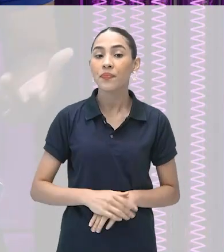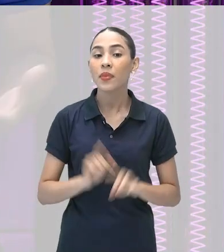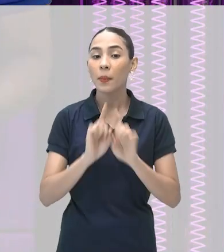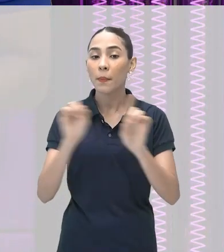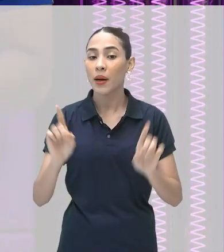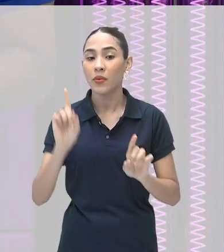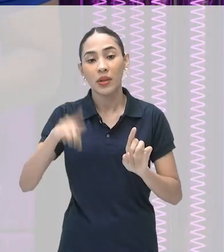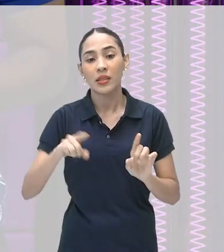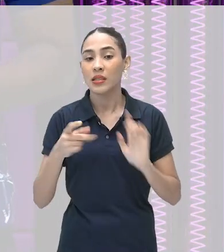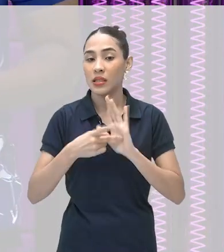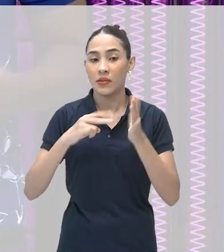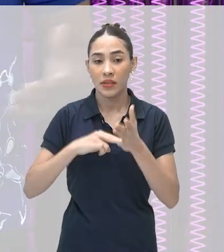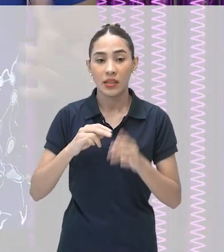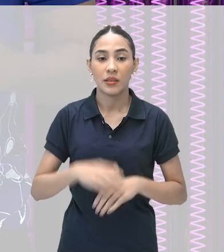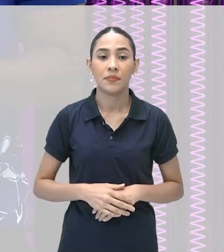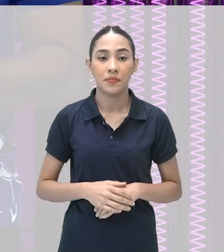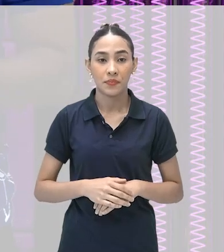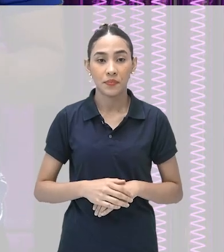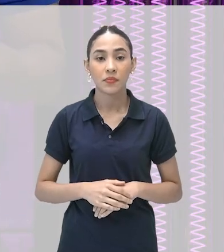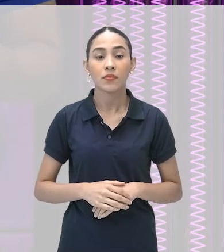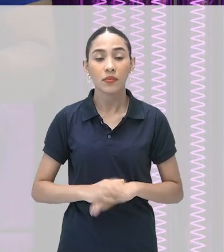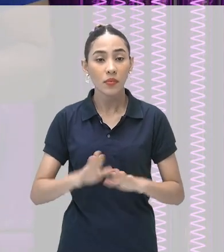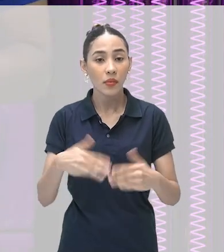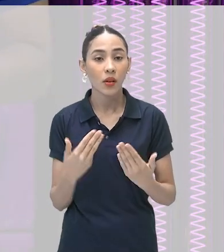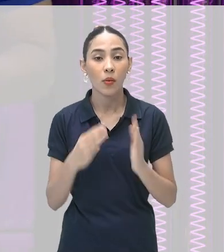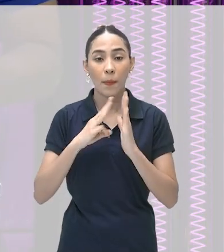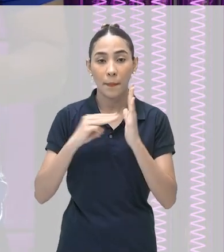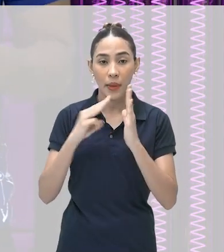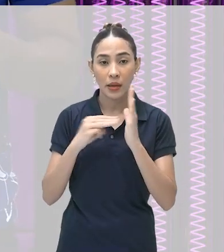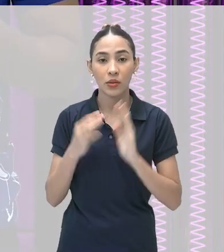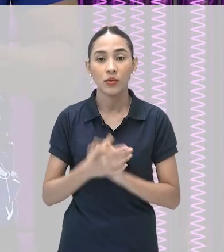que consiste? Esse método, né?